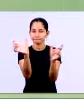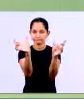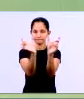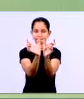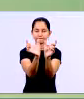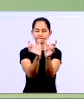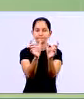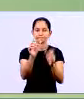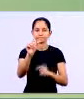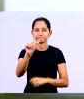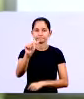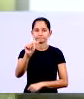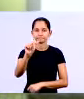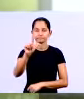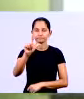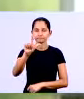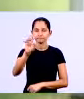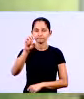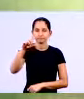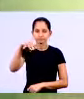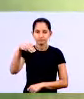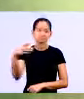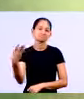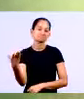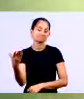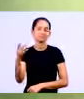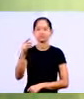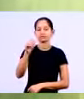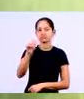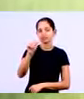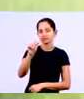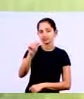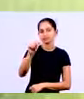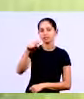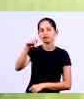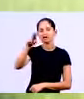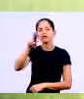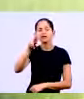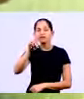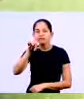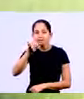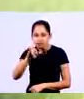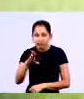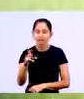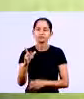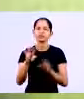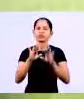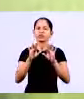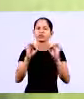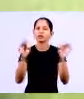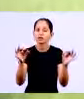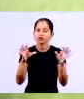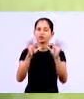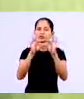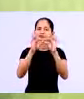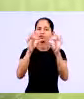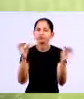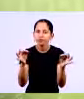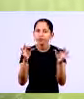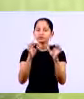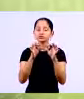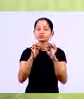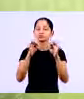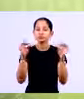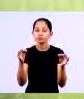prefixos além, aquém, sem, eis a gente quer ver tudo longe, então tudo continua com